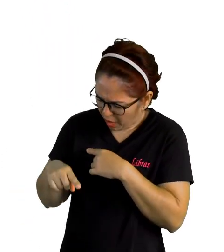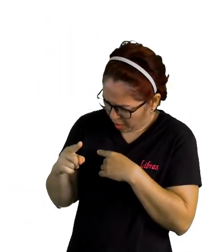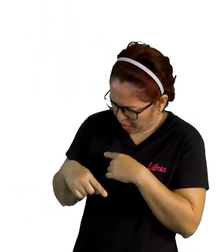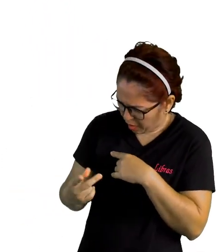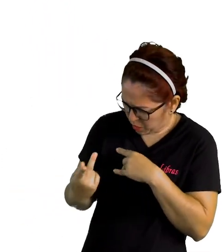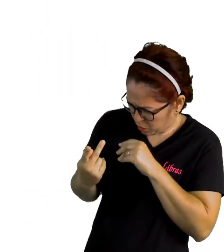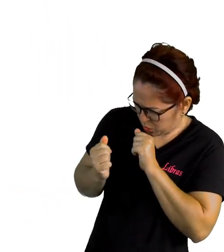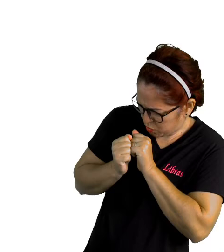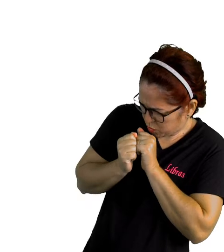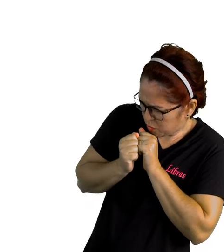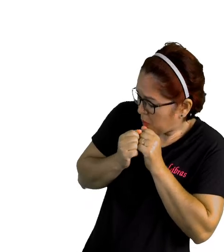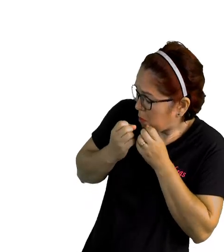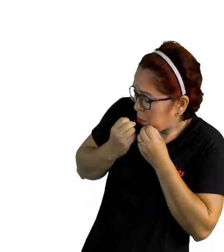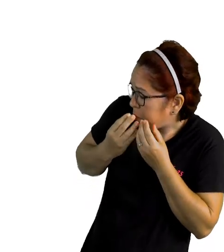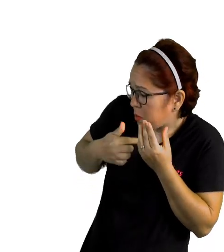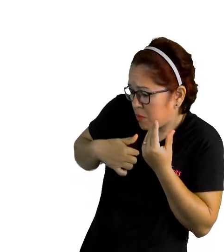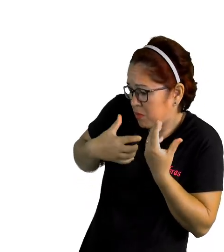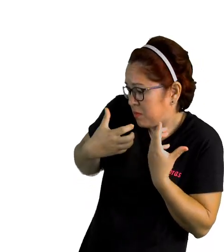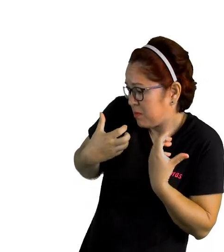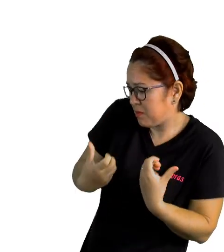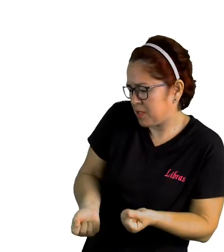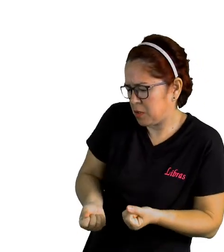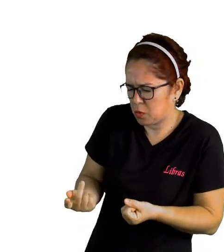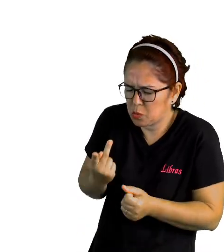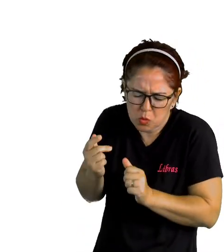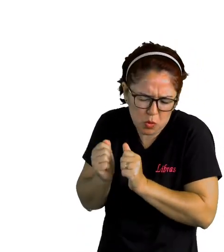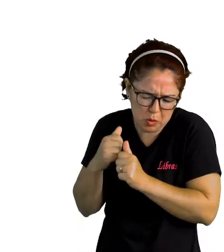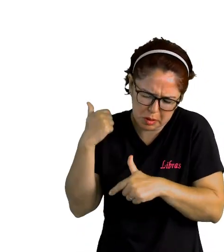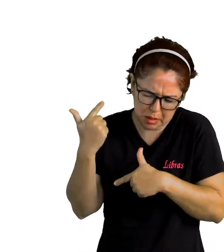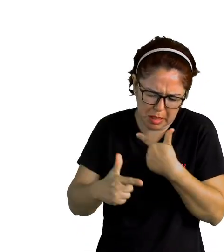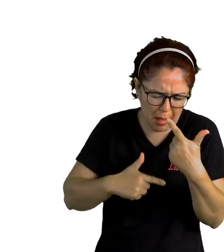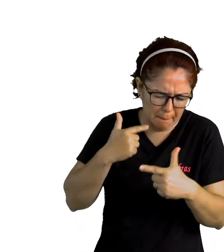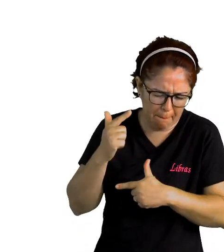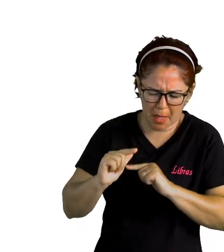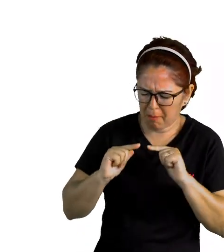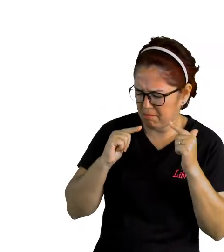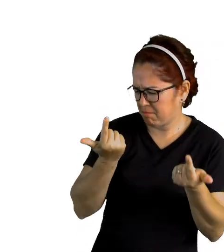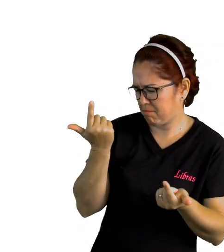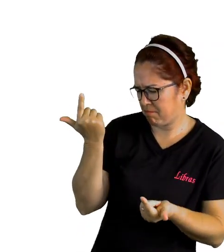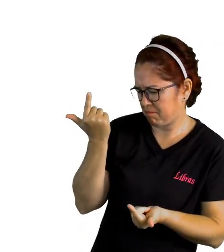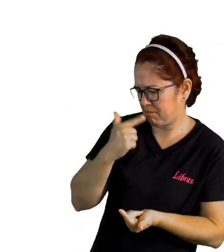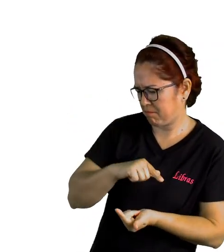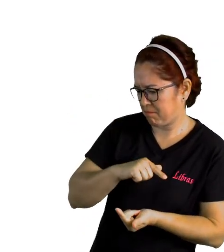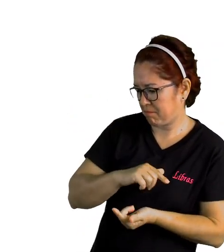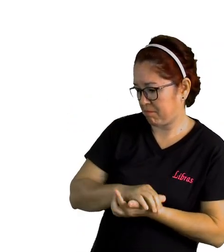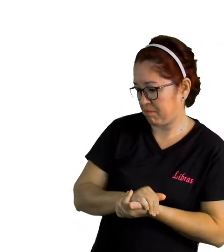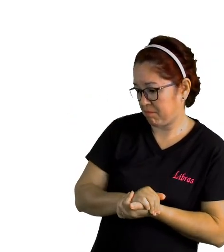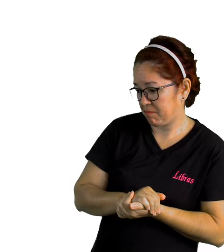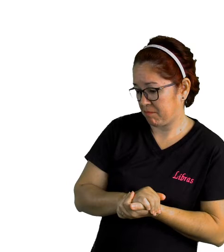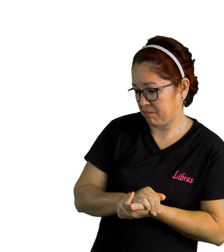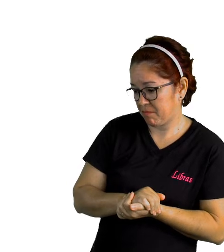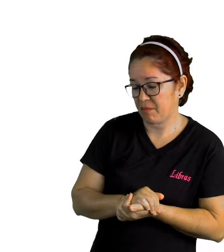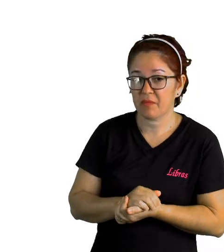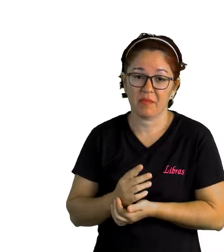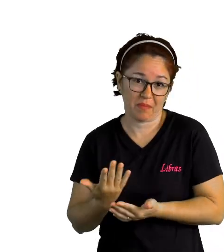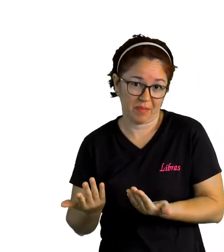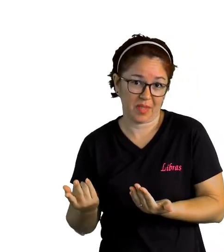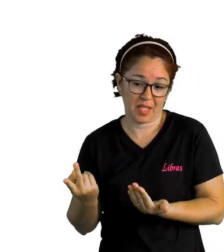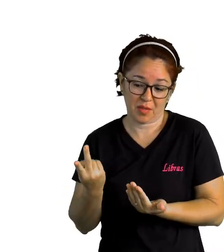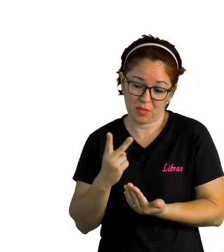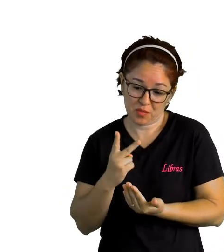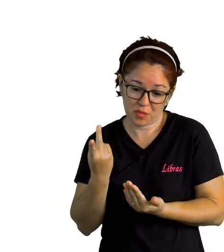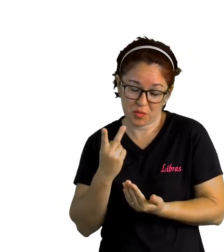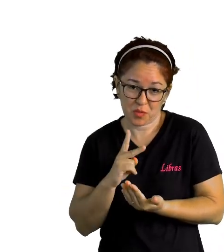acho ótimo. Nós vamos arrasar juntos, concordou Juno. Assim, o esquilo e o coelho uniram